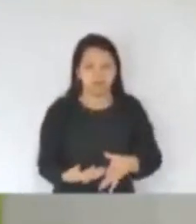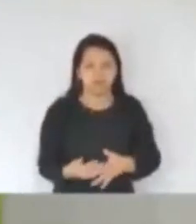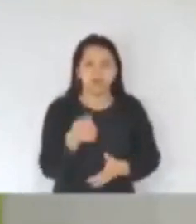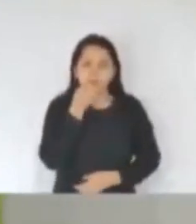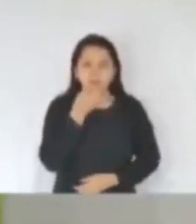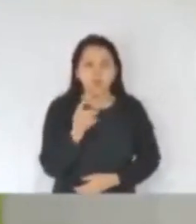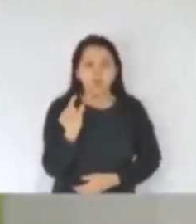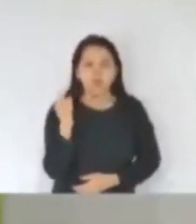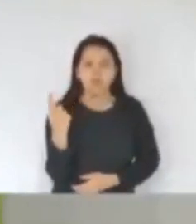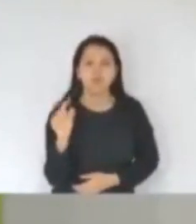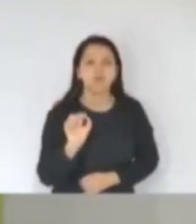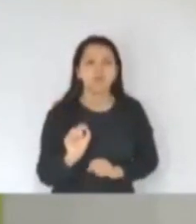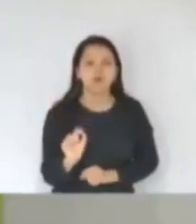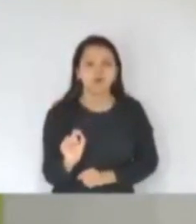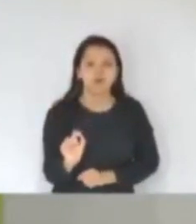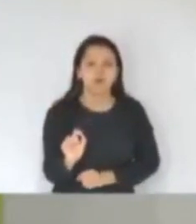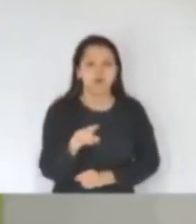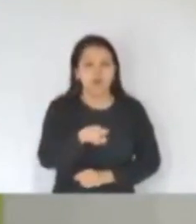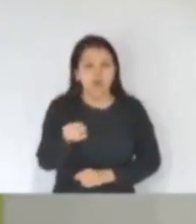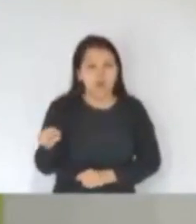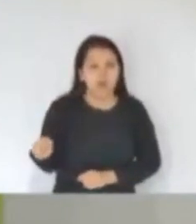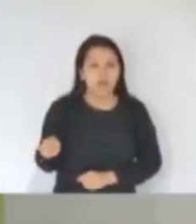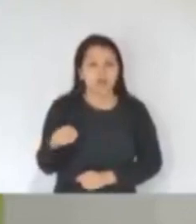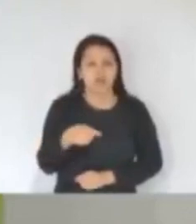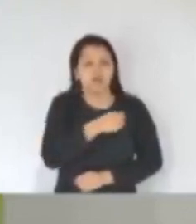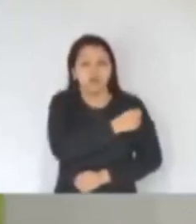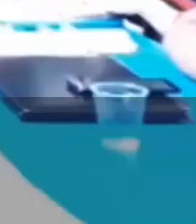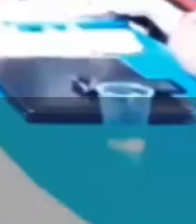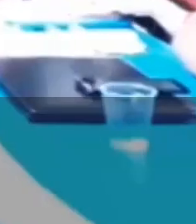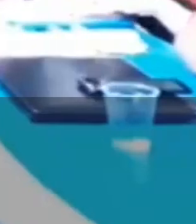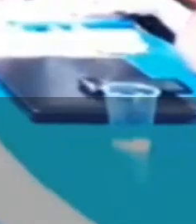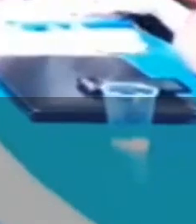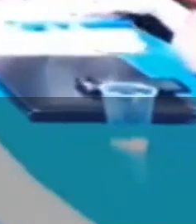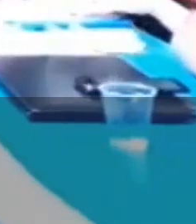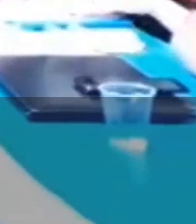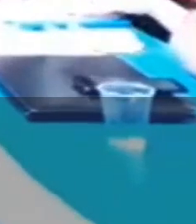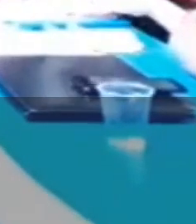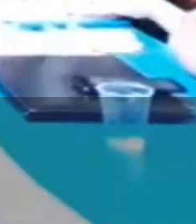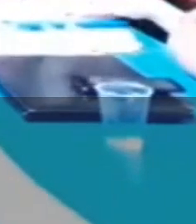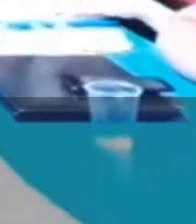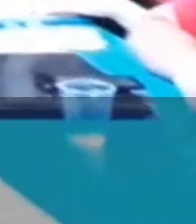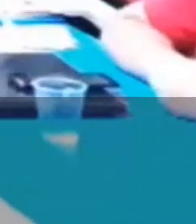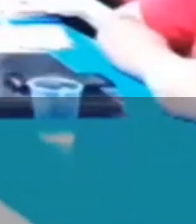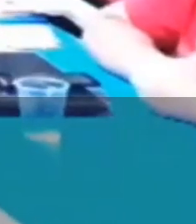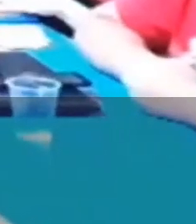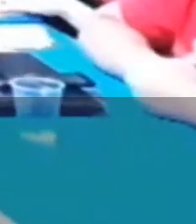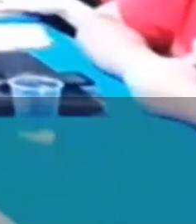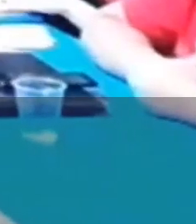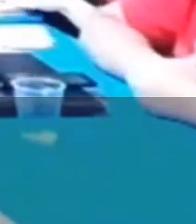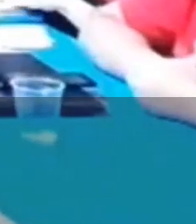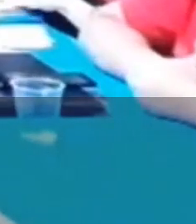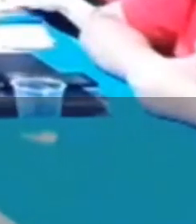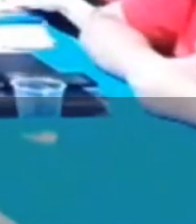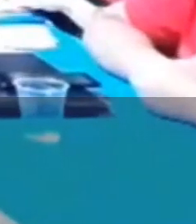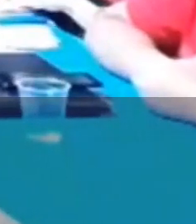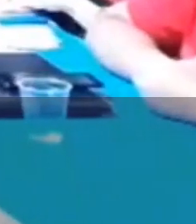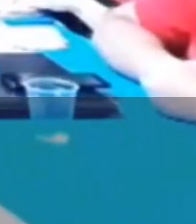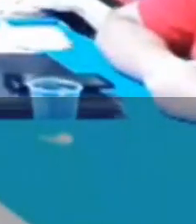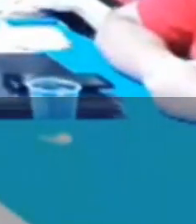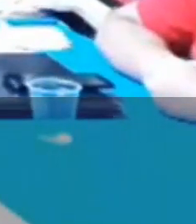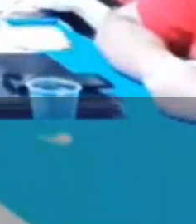você vê os universitários dando prova das falas do ministro da Educação. Aqueles que estão favoráveis a